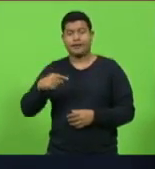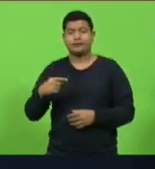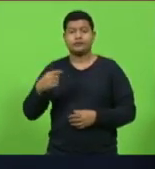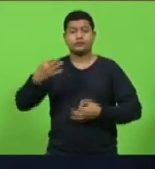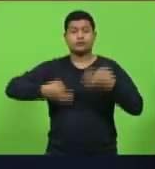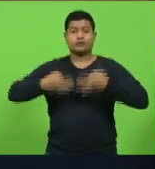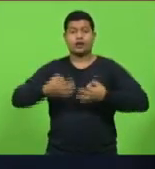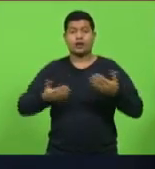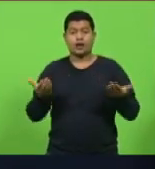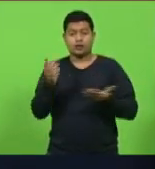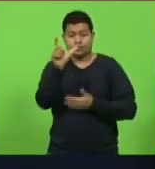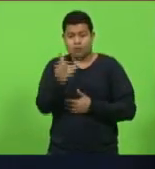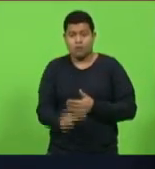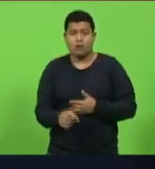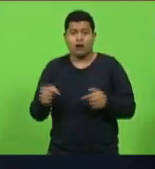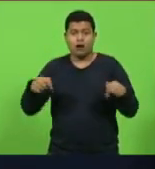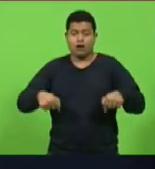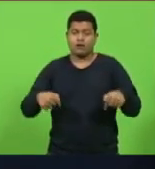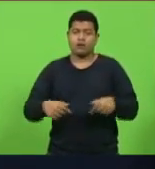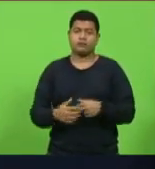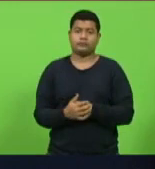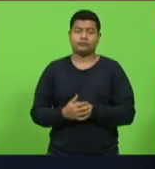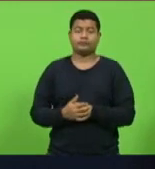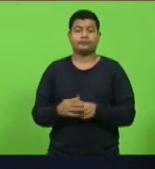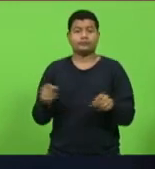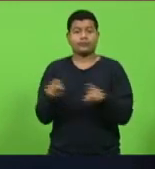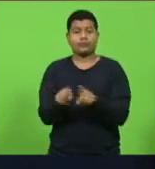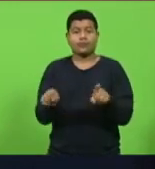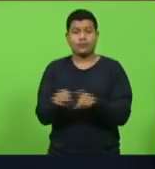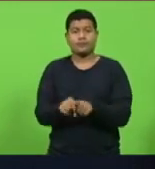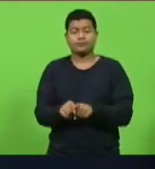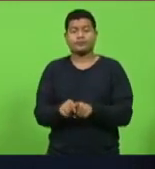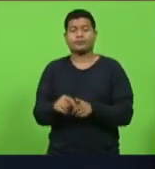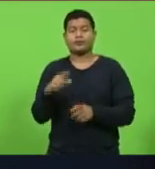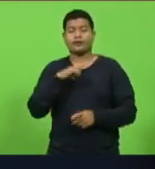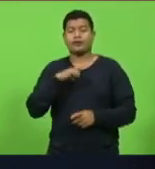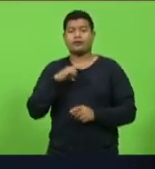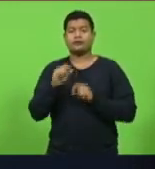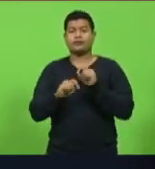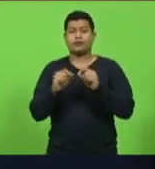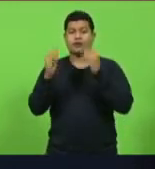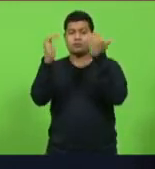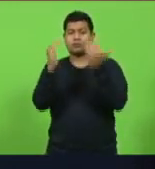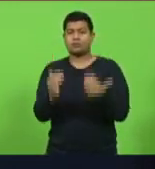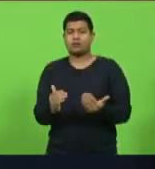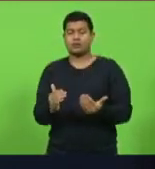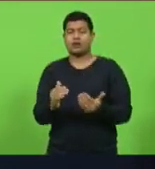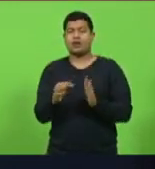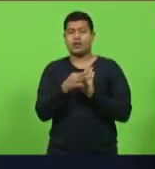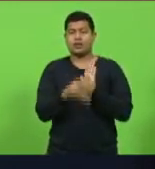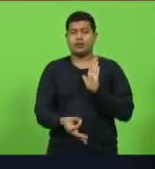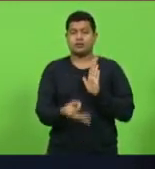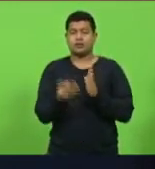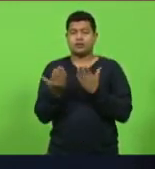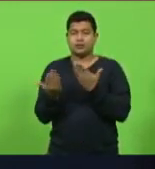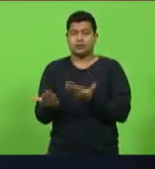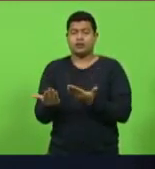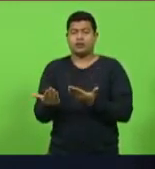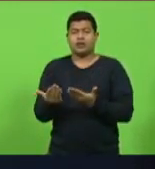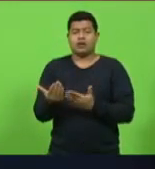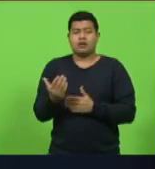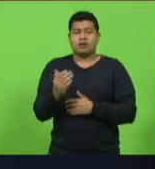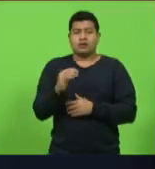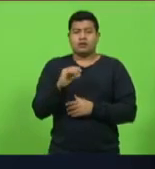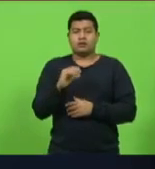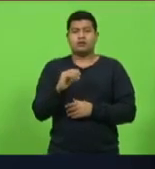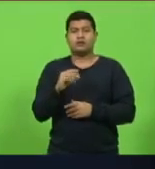julgado hoje aqui E além disso também recentemente parecer emitido pela Procuradoria Geral da República da